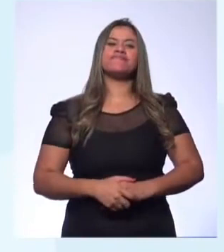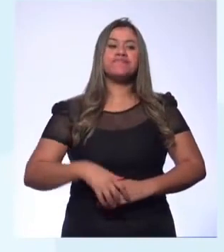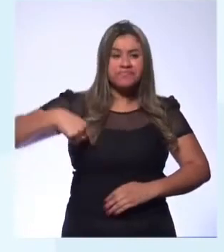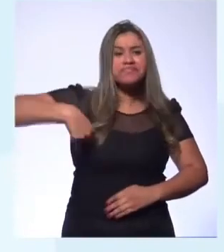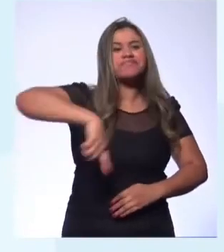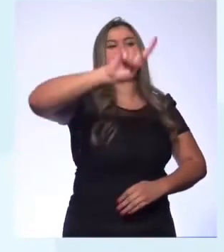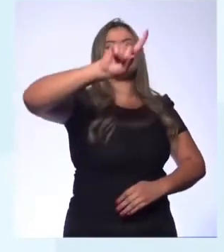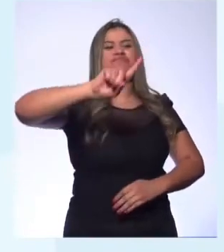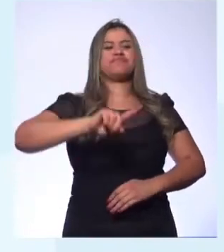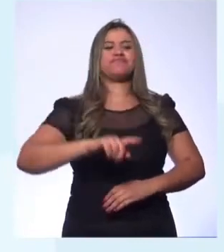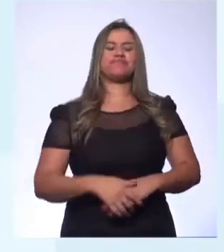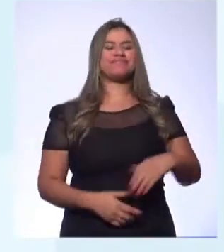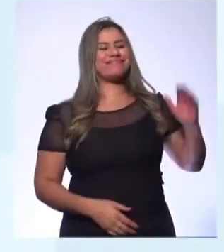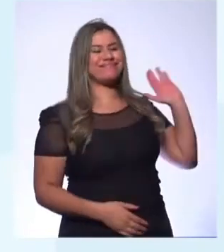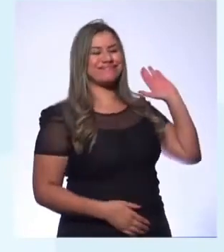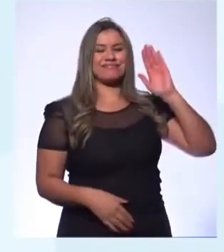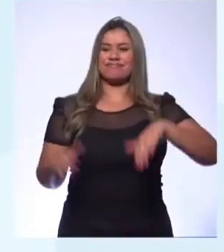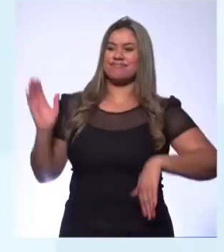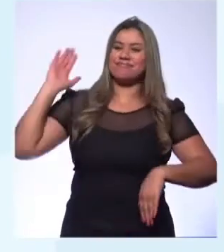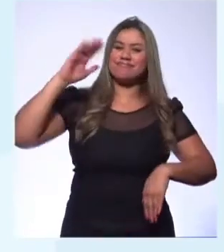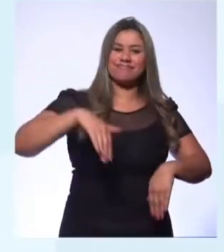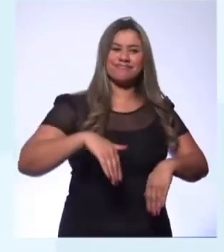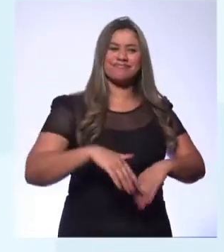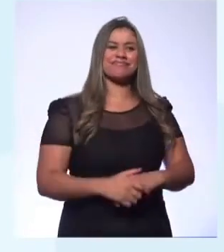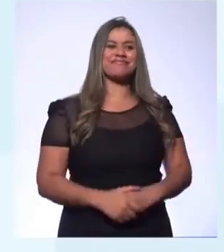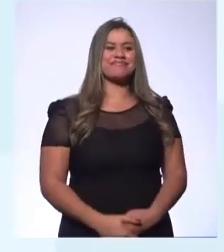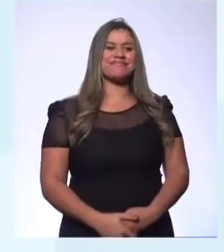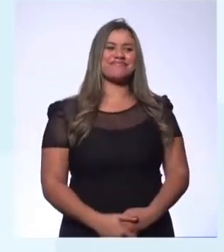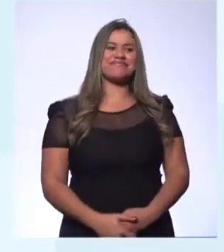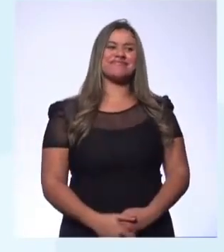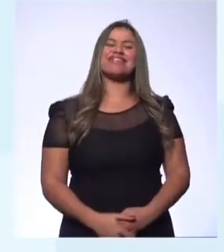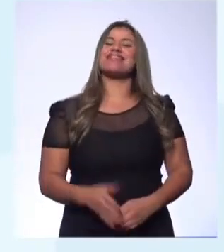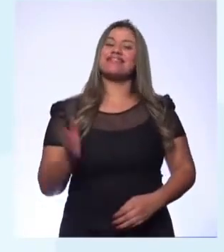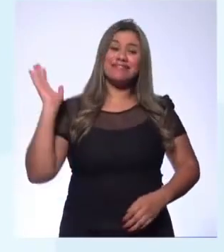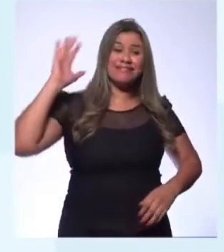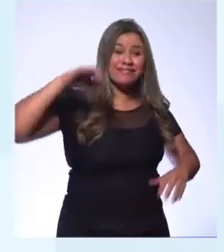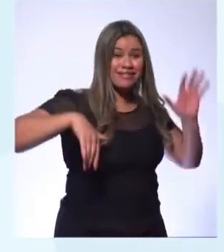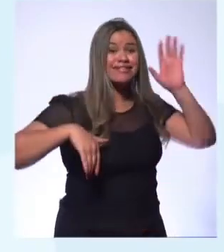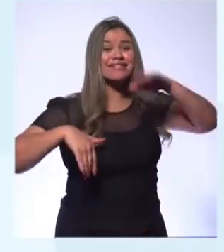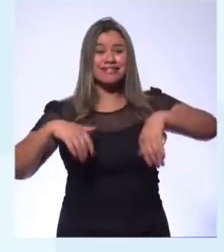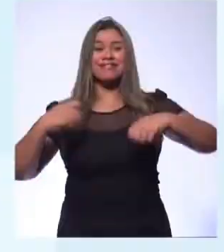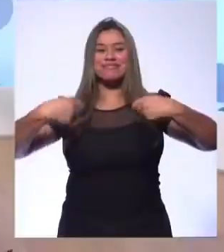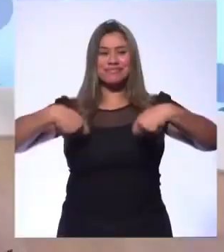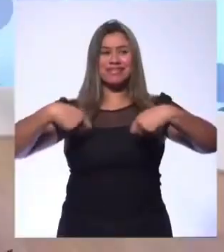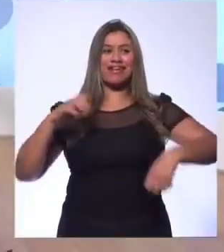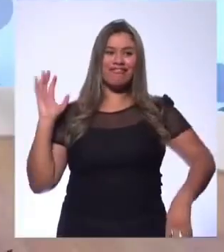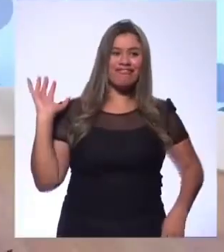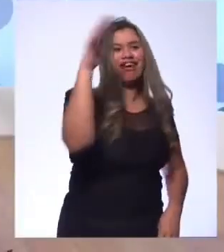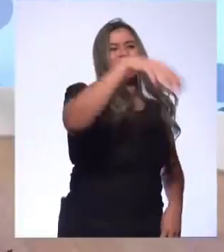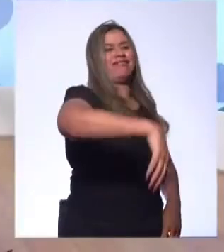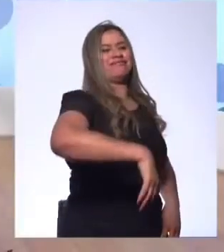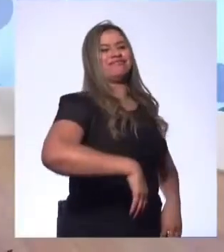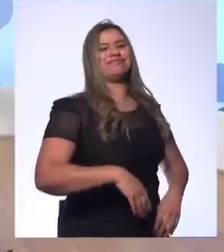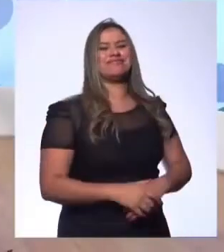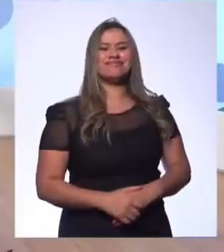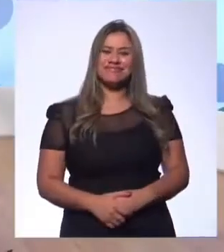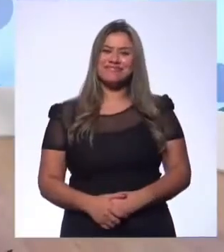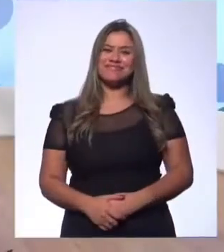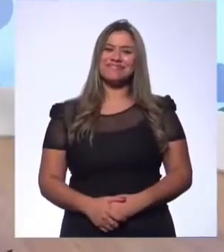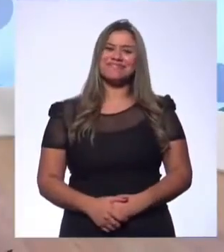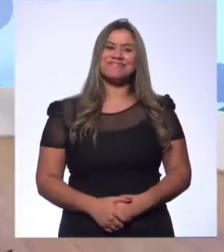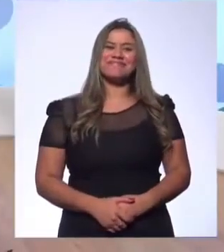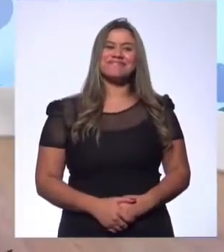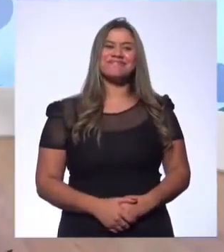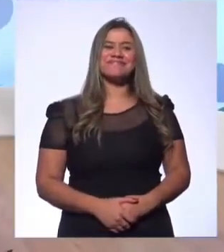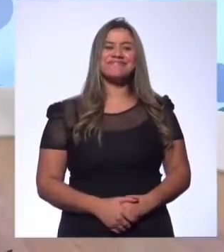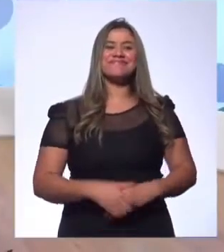Ide. Vamos! Vamos, tinha que falar junto, né? Vamos. Mais uma vez, 1, 2, 3 e vamos! Isso, vamos